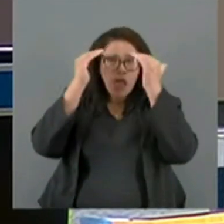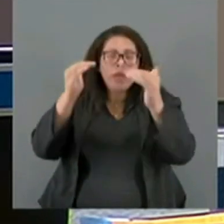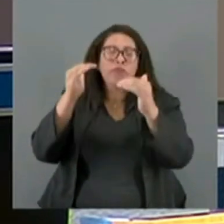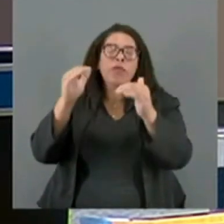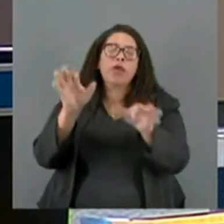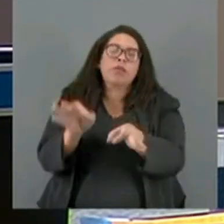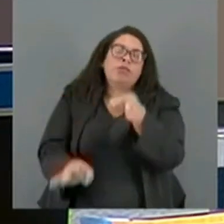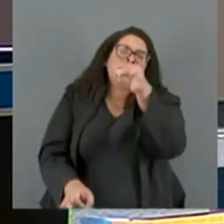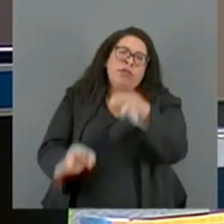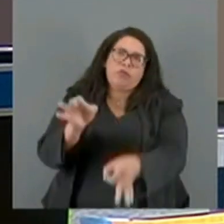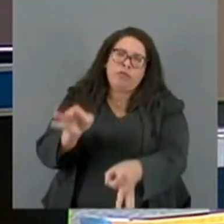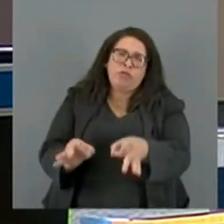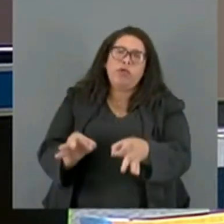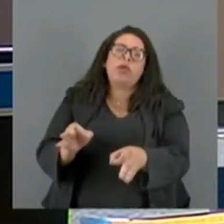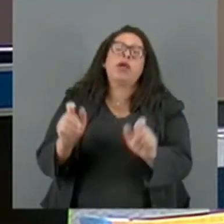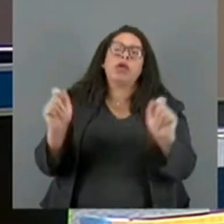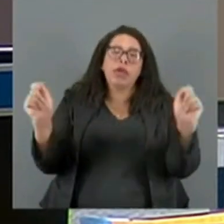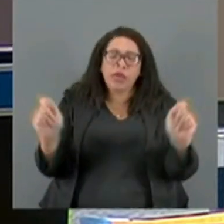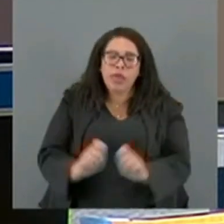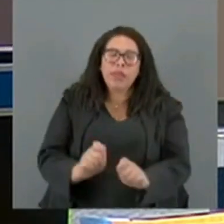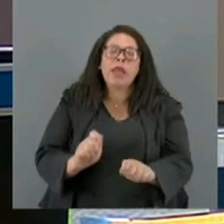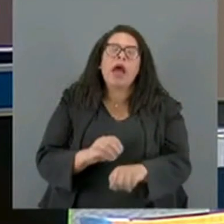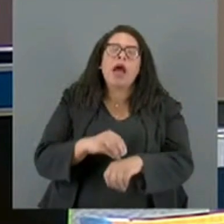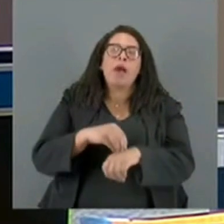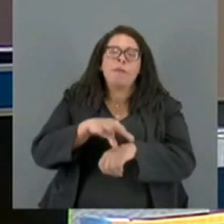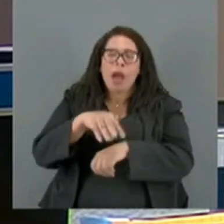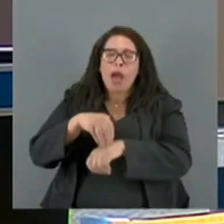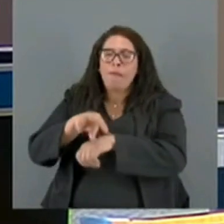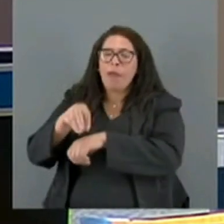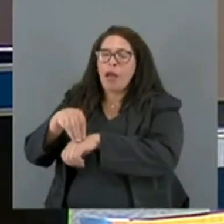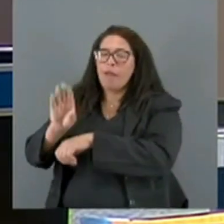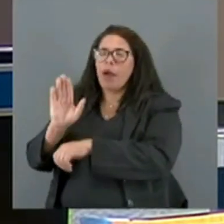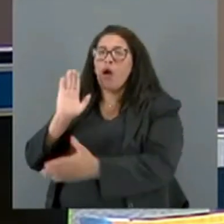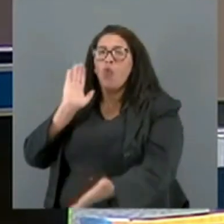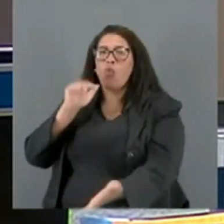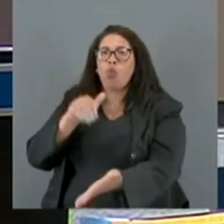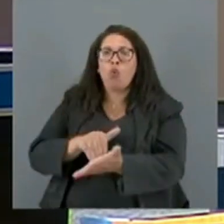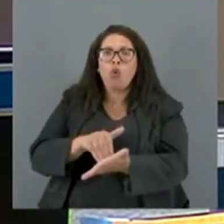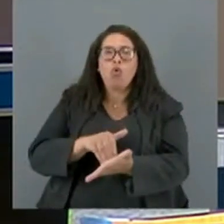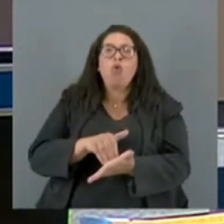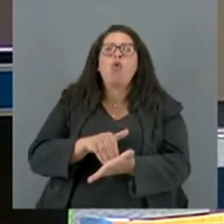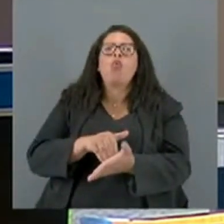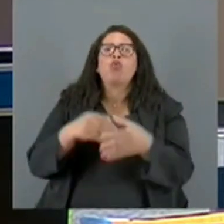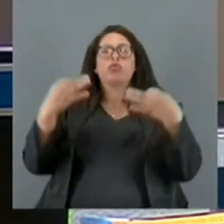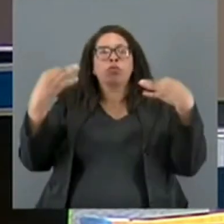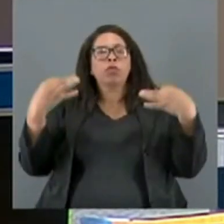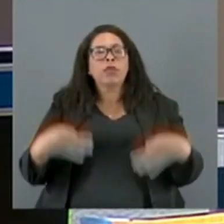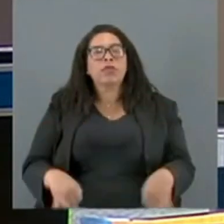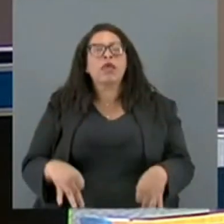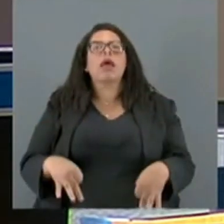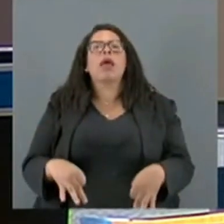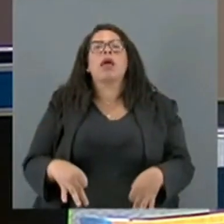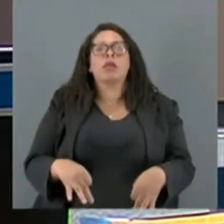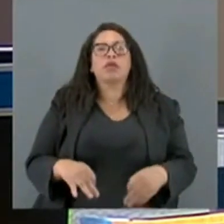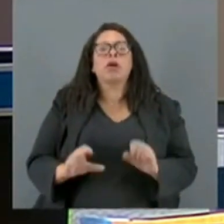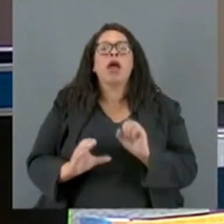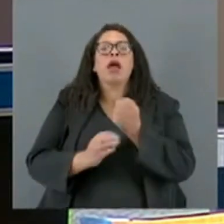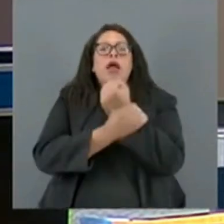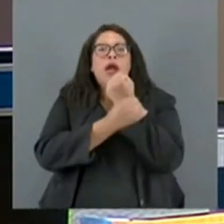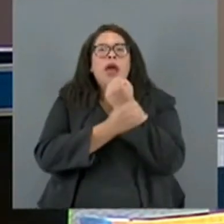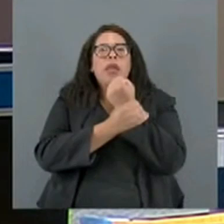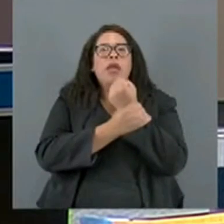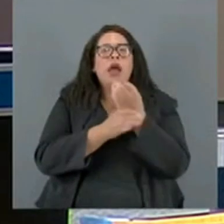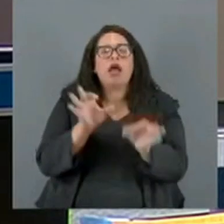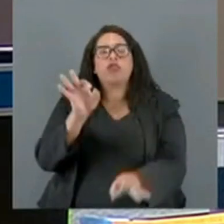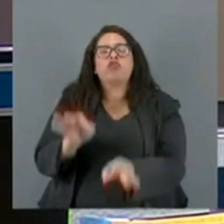judiciário, a quem compete distribuir, em última instância, o justo concreto e garantir a